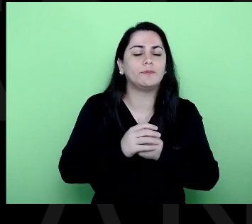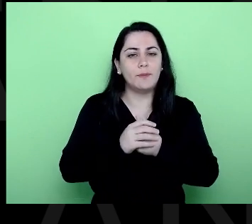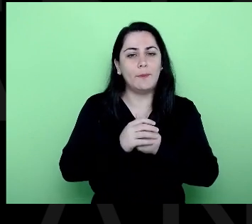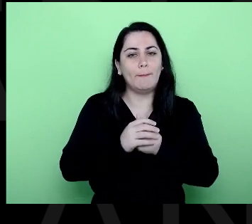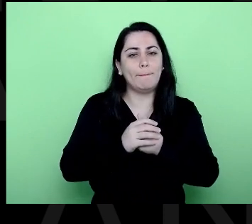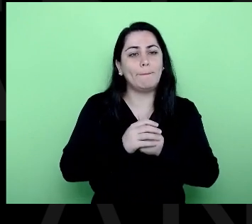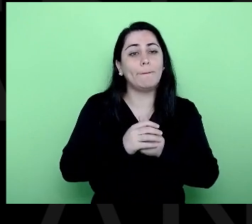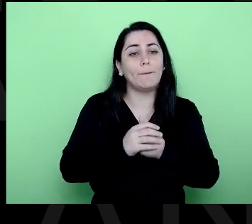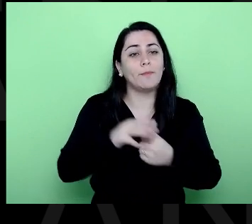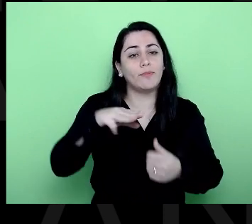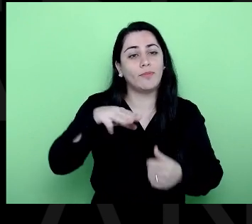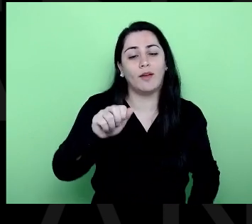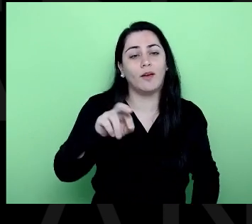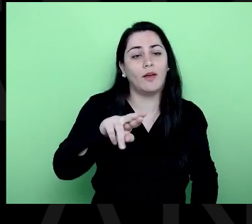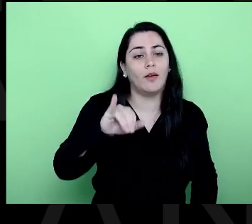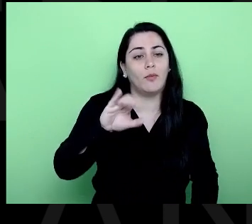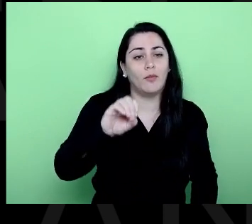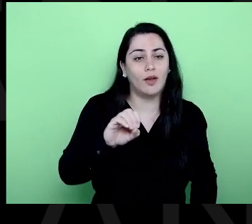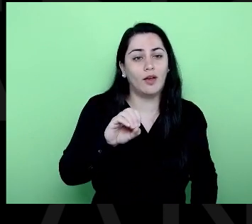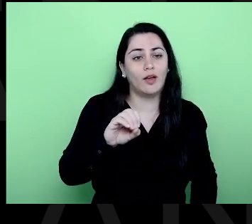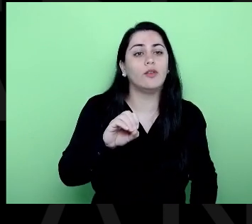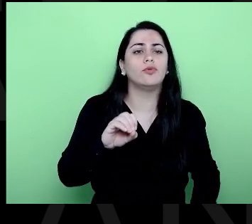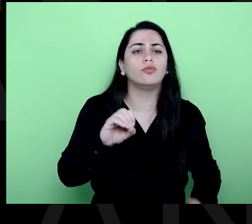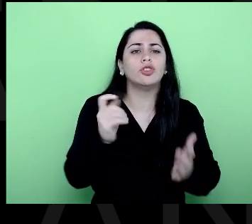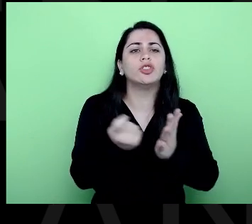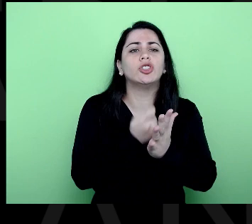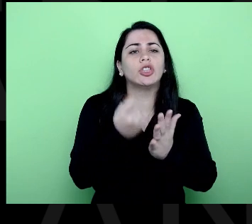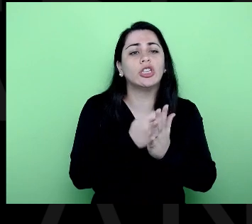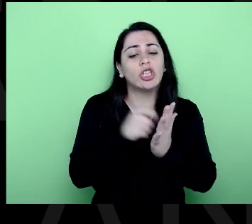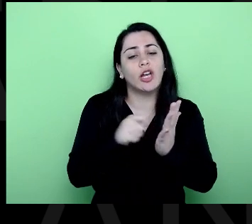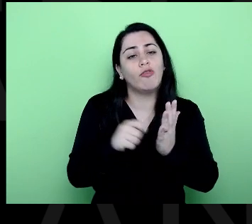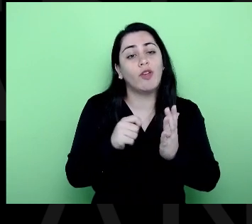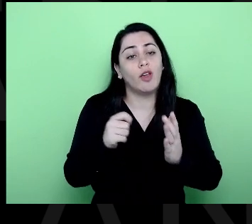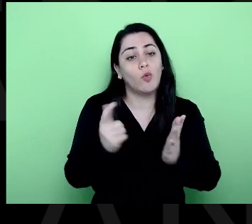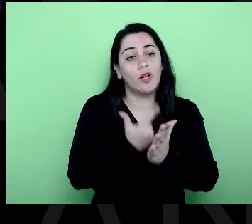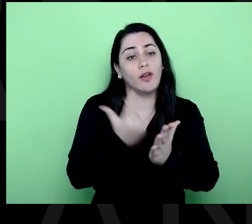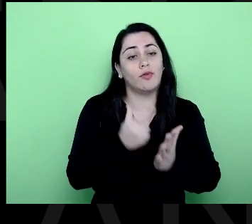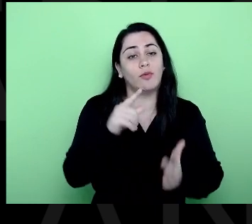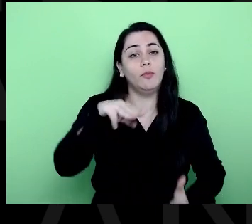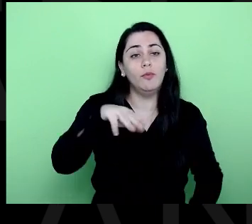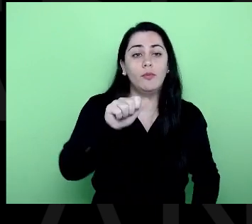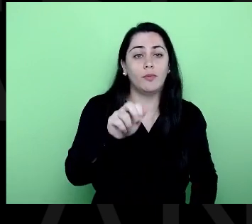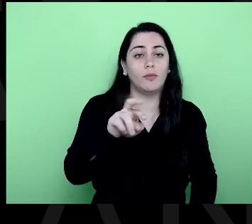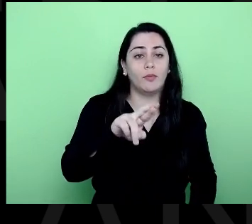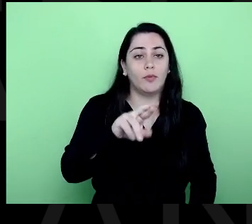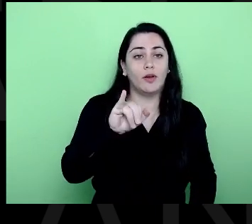o Mário Magalhães lançou Marighella, a gente conversando, aí ele falou, não, agora eu vou começar do